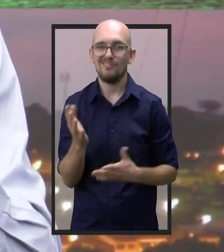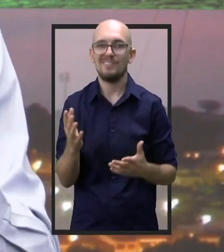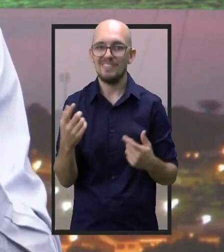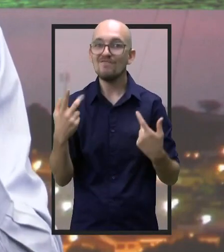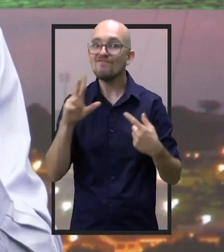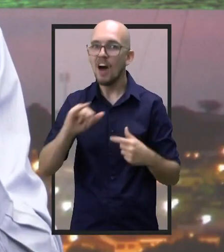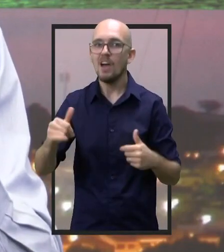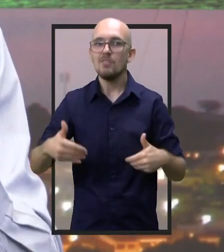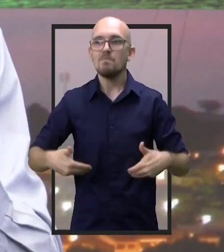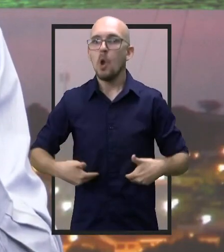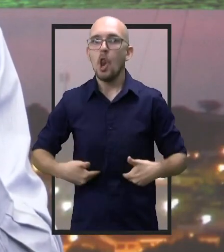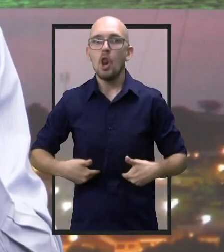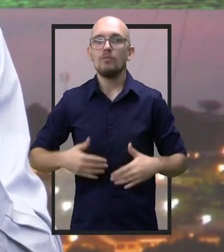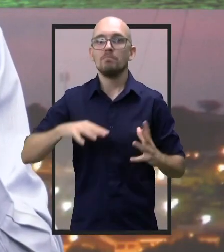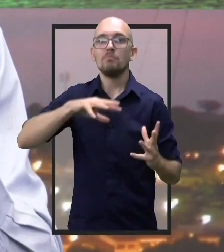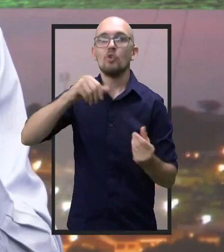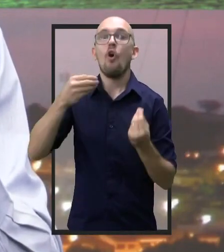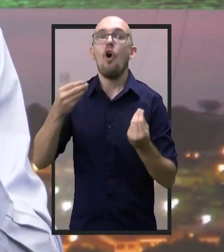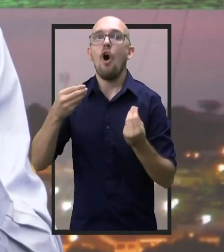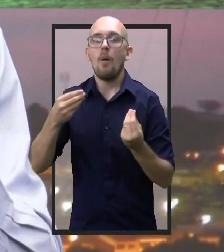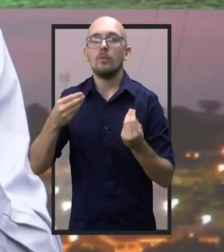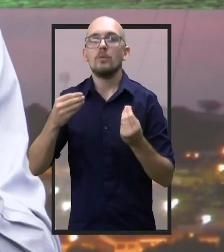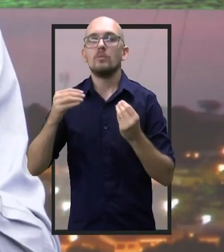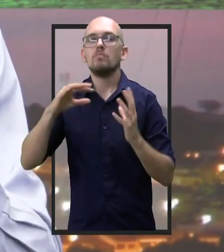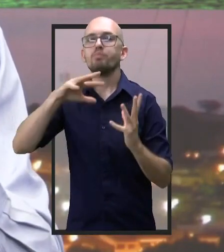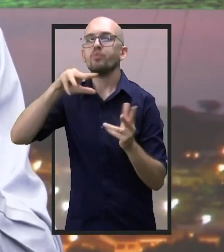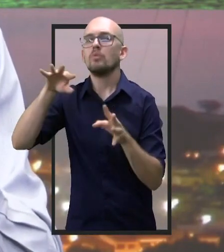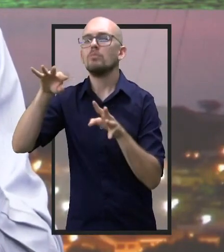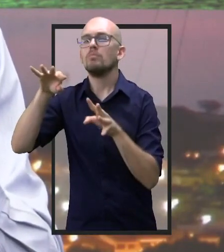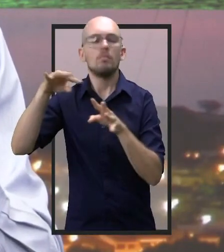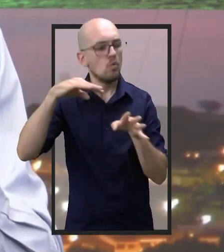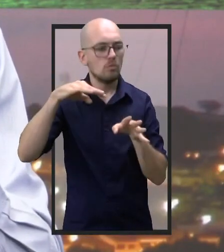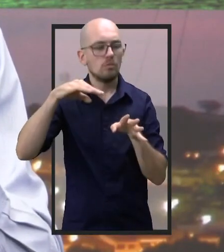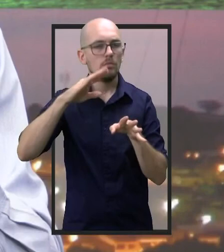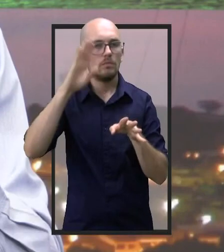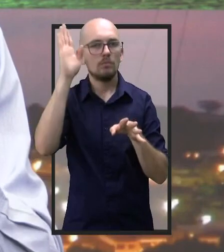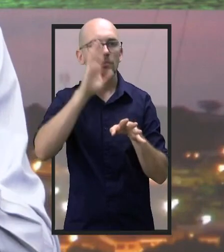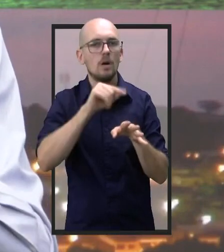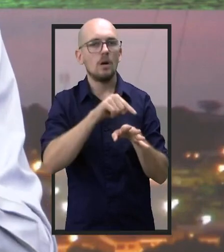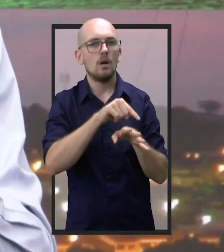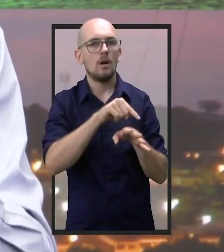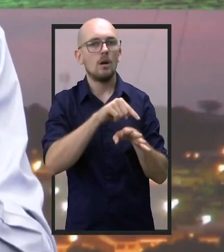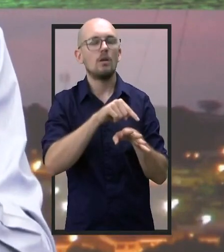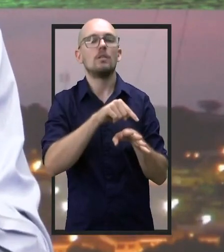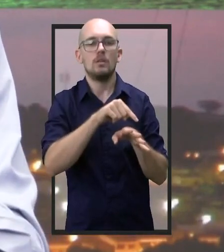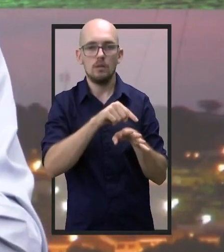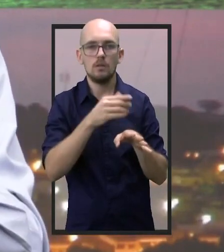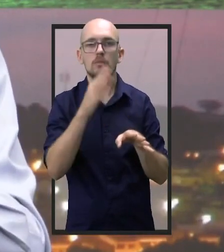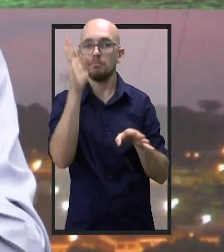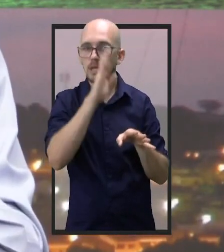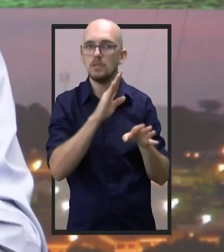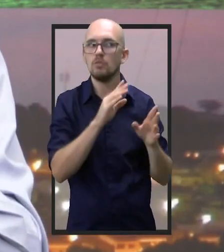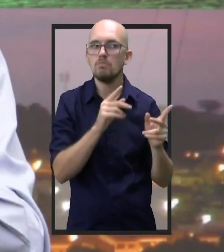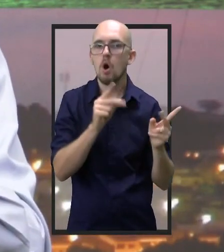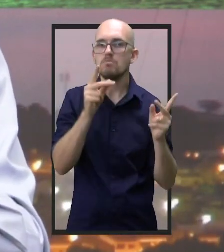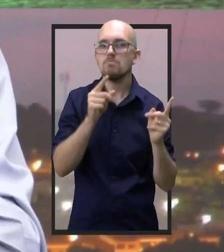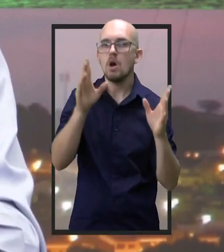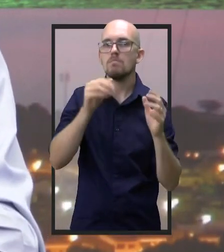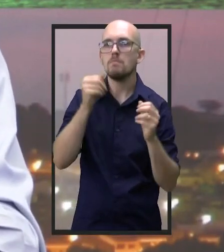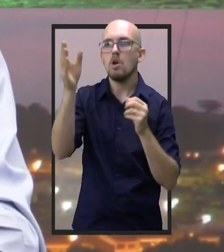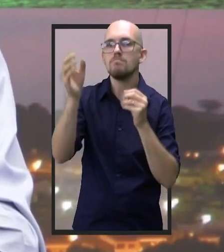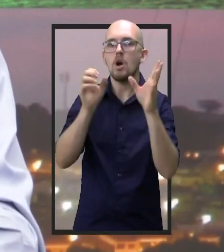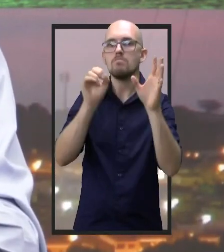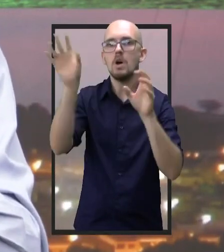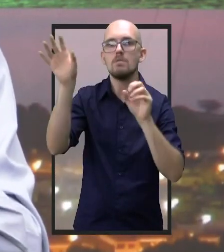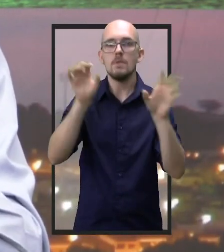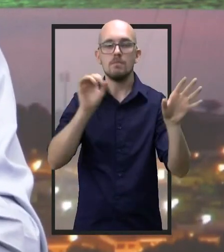só 7% do território utilizado, que não é o principal verve. O principal verve é que nós somos